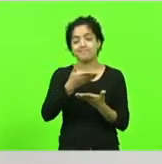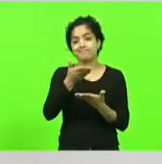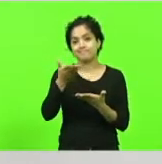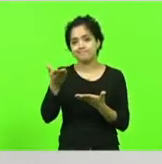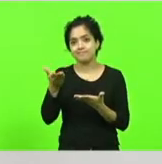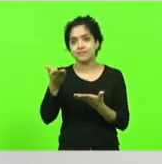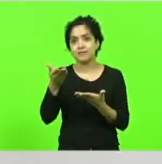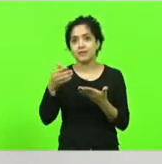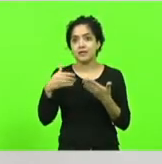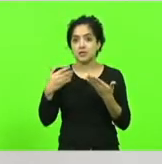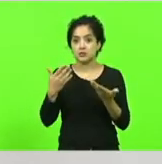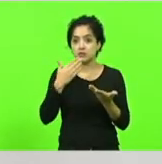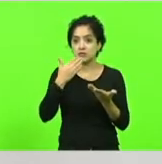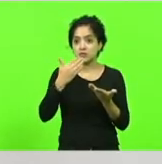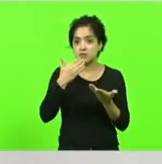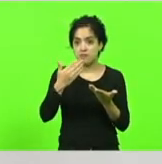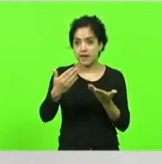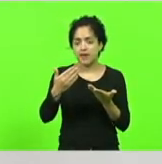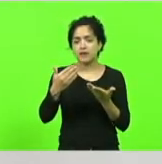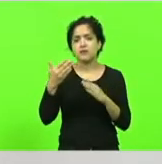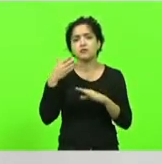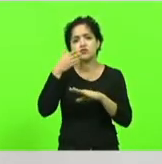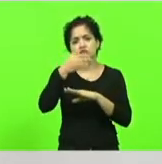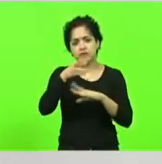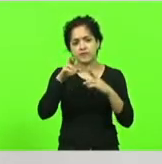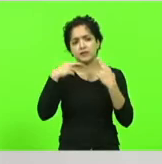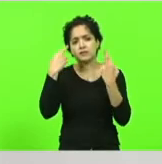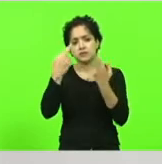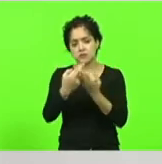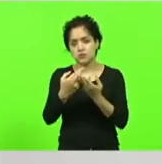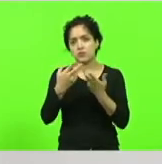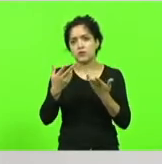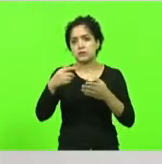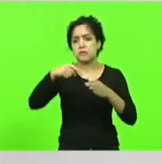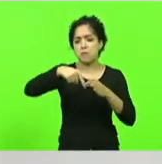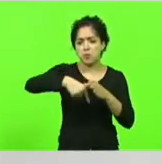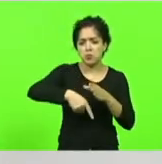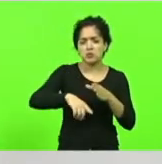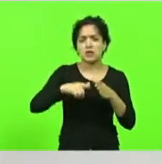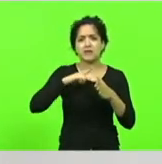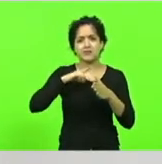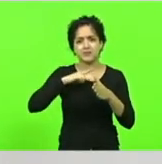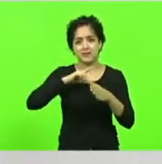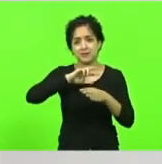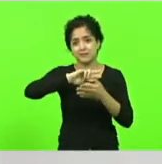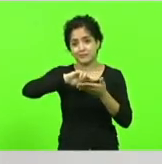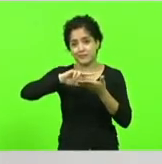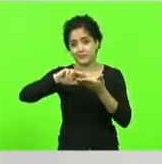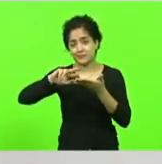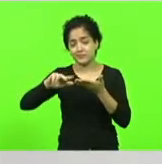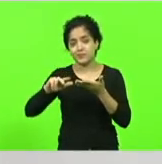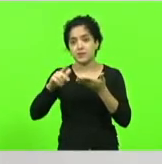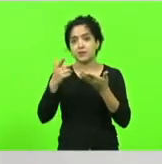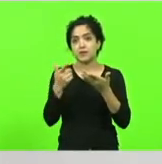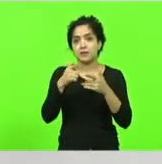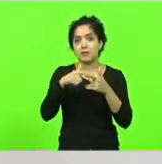vocês pedem para a gente vai nas reuniões, olha, tem buraco ali dentro ali, me aparece uma pessoa ali